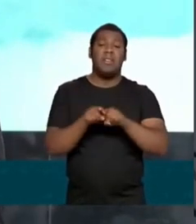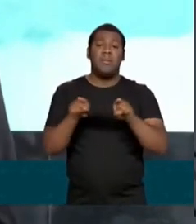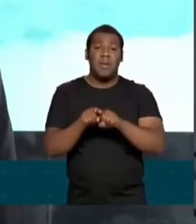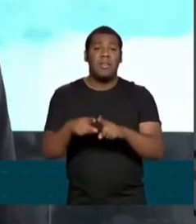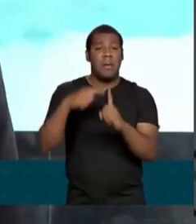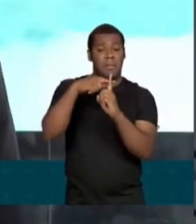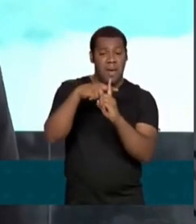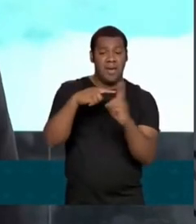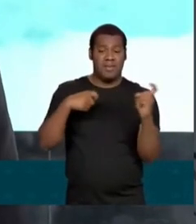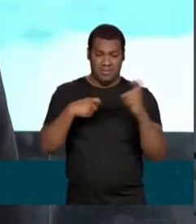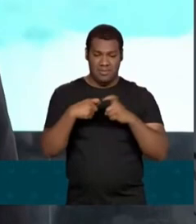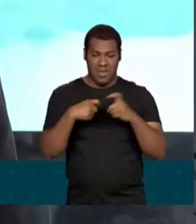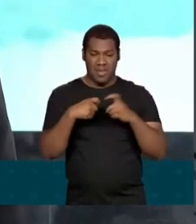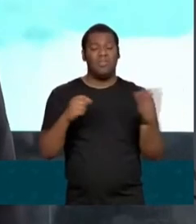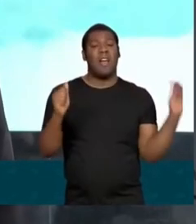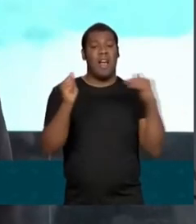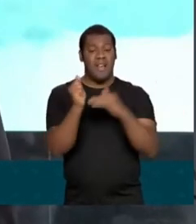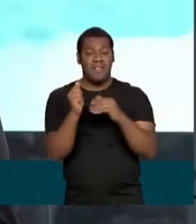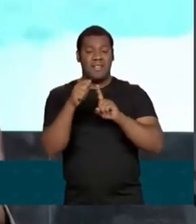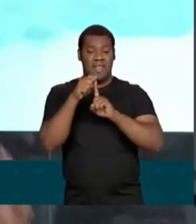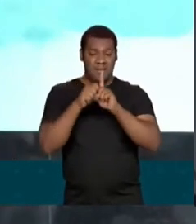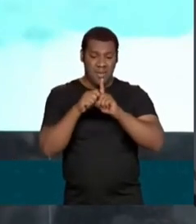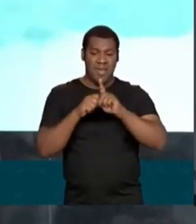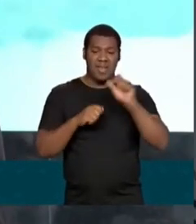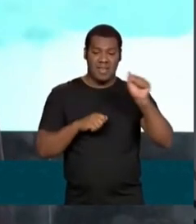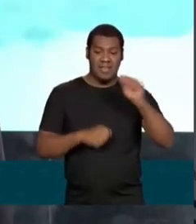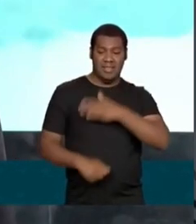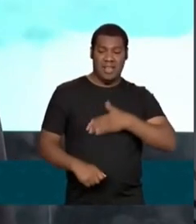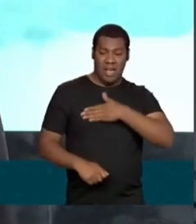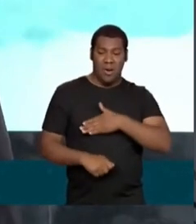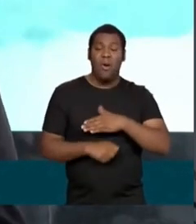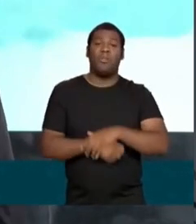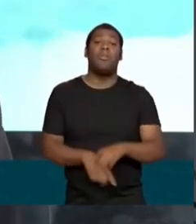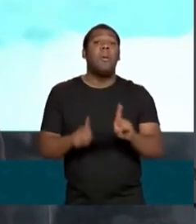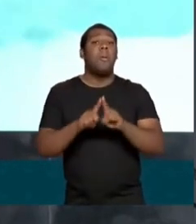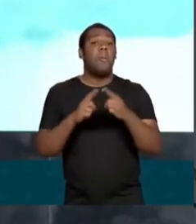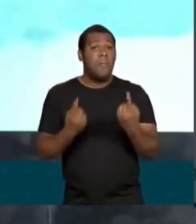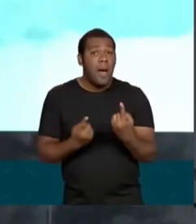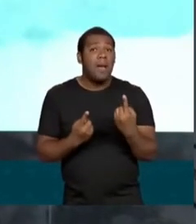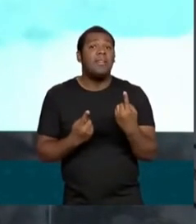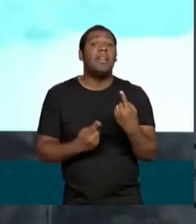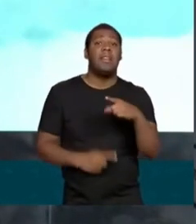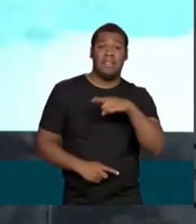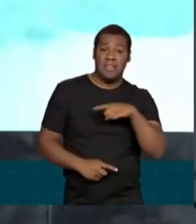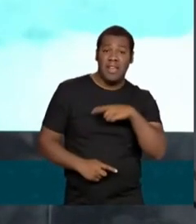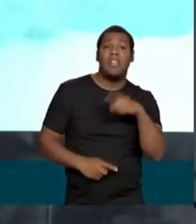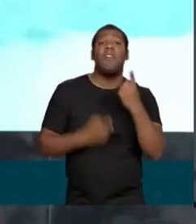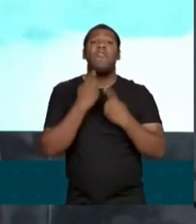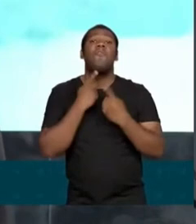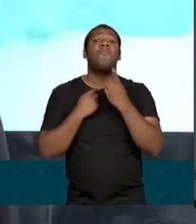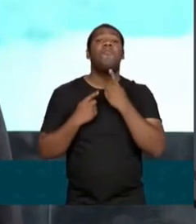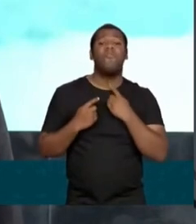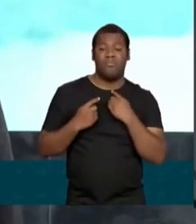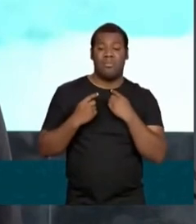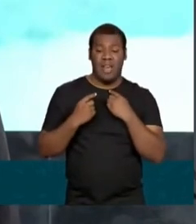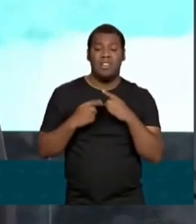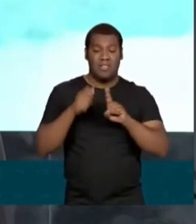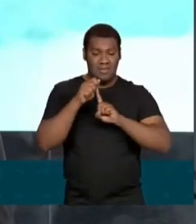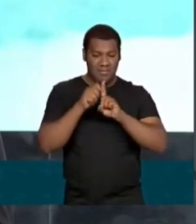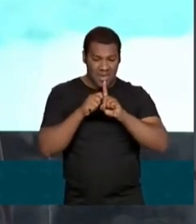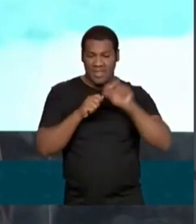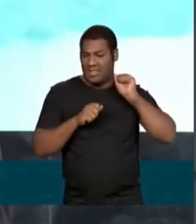nós queremos instalar também essas comissões mistas ainda já no mês de abril porque permite inclusive o maior debate para os